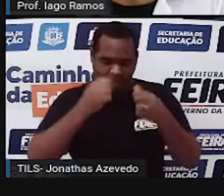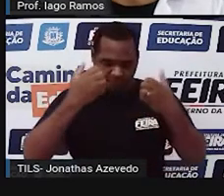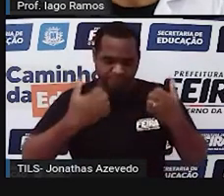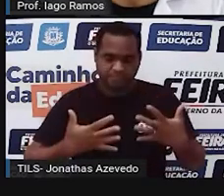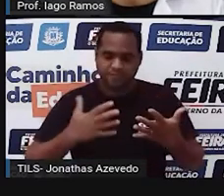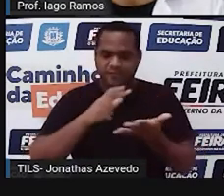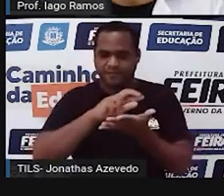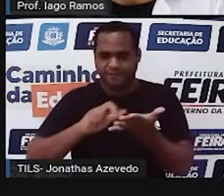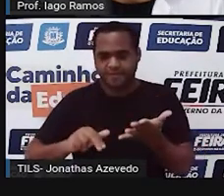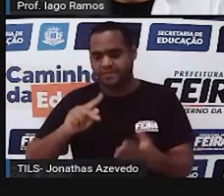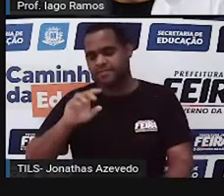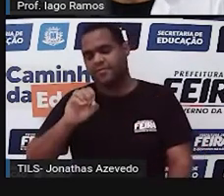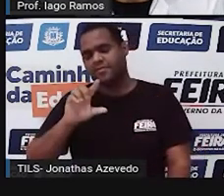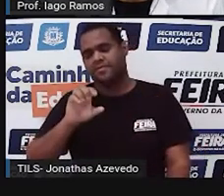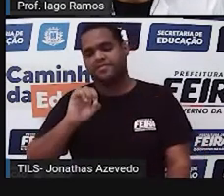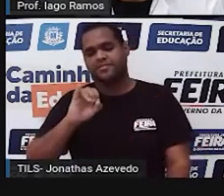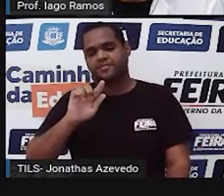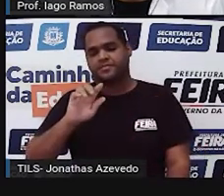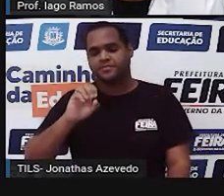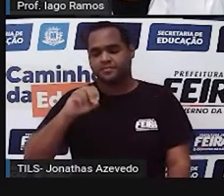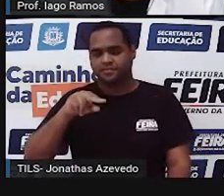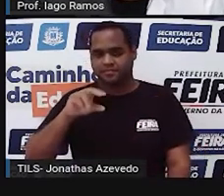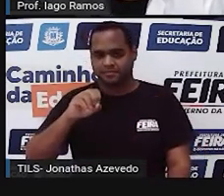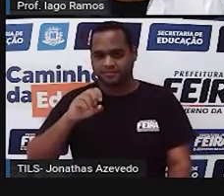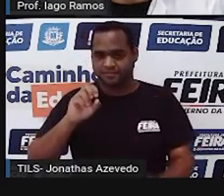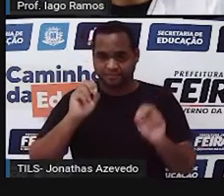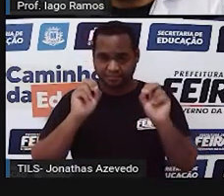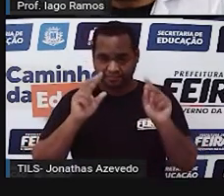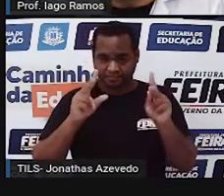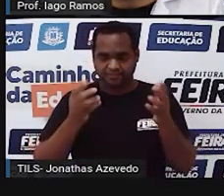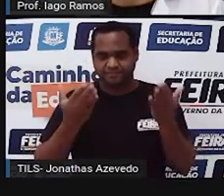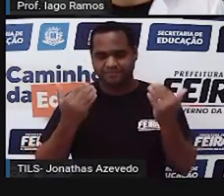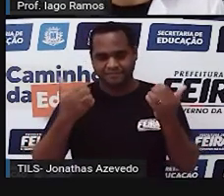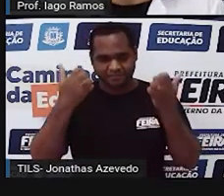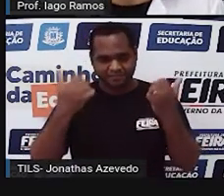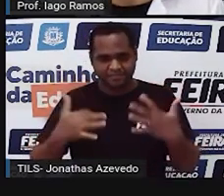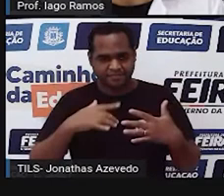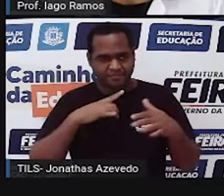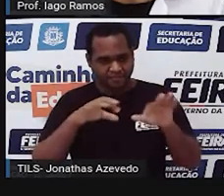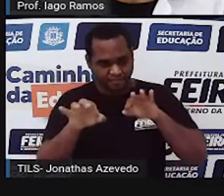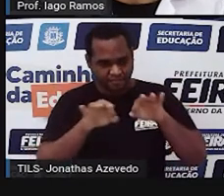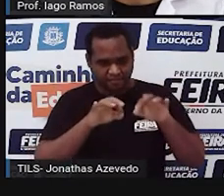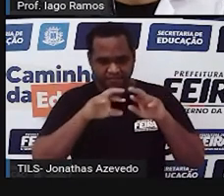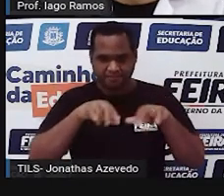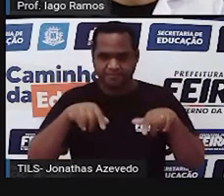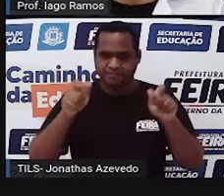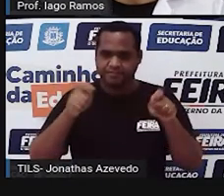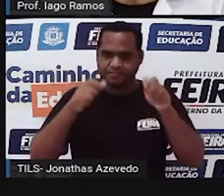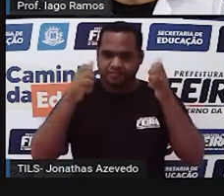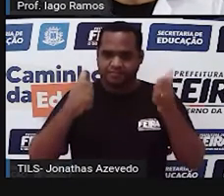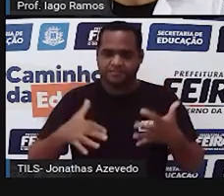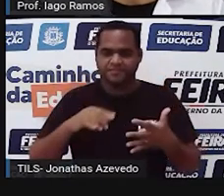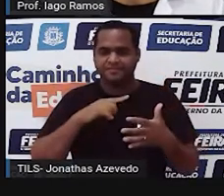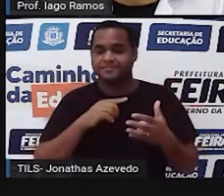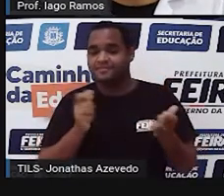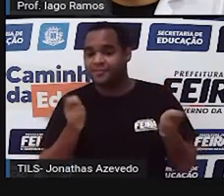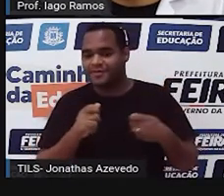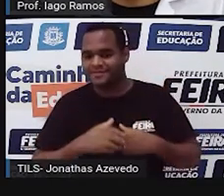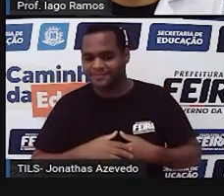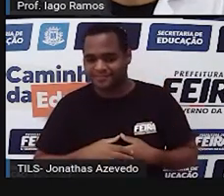esses Tais políticos Ok então vamos lá preparado preparada empolgado empolgada